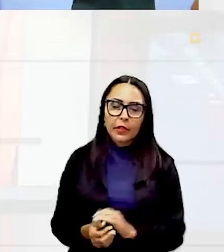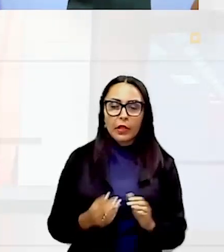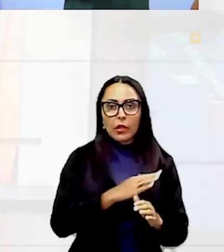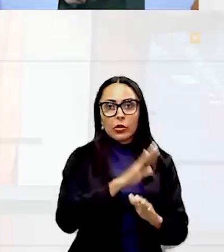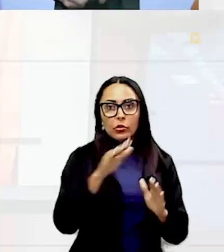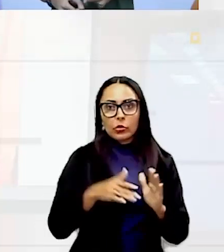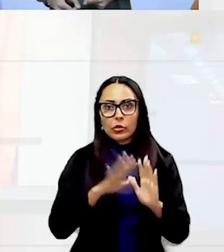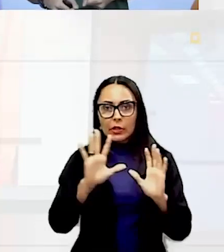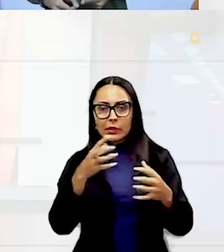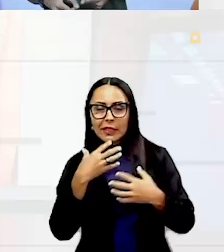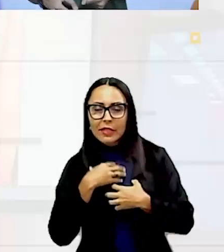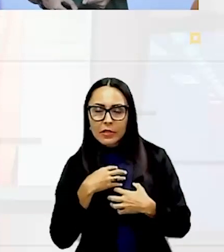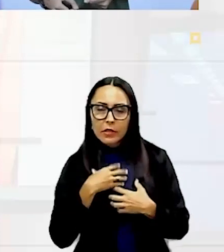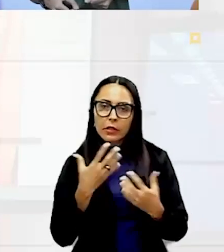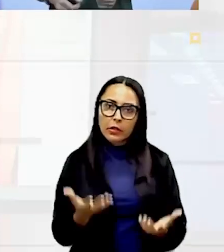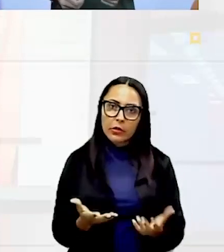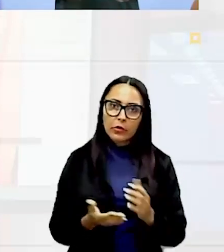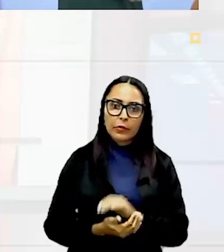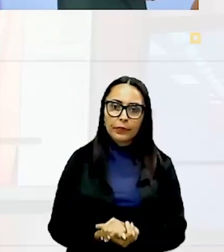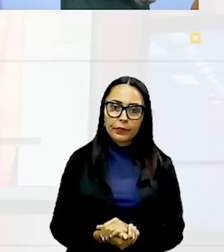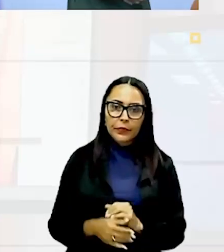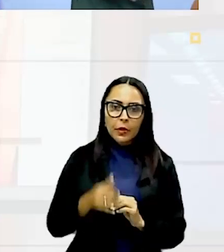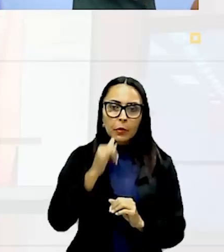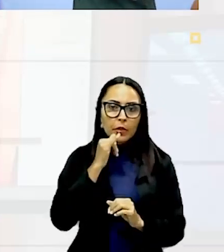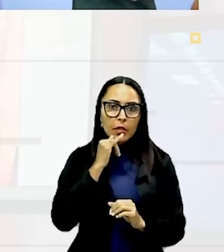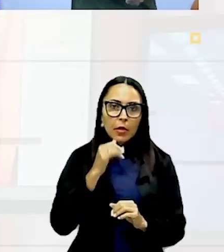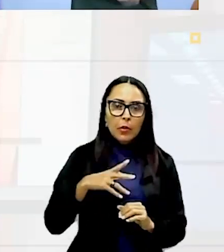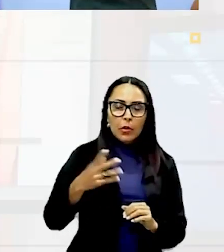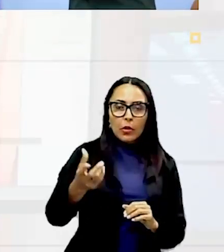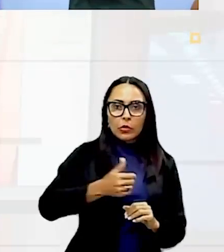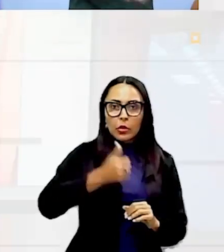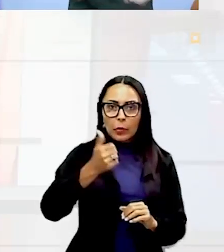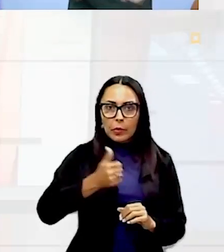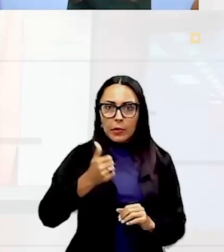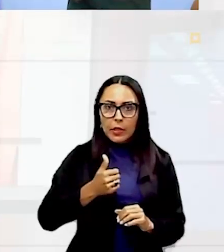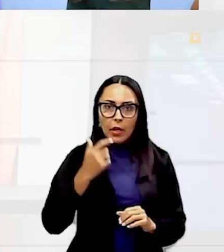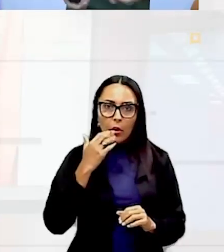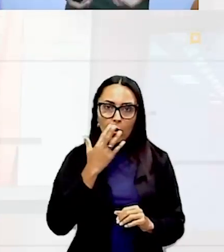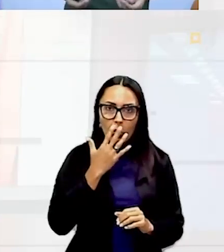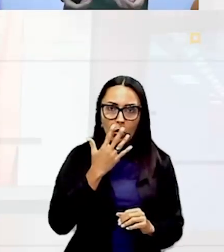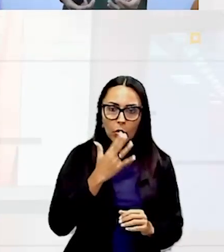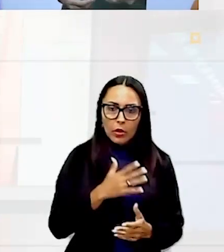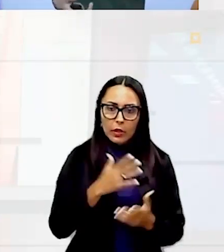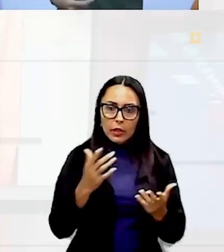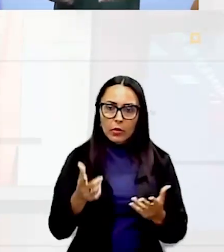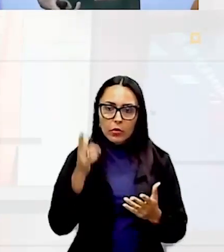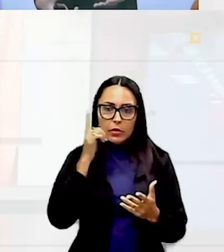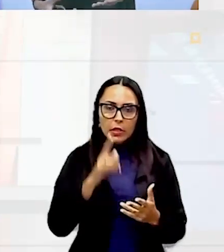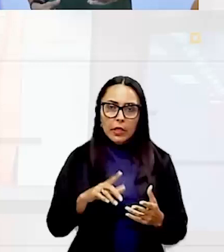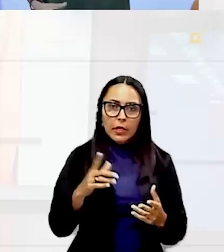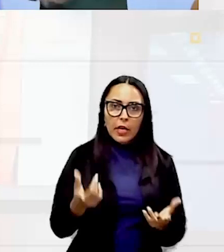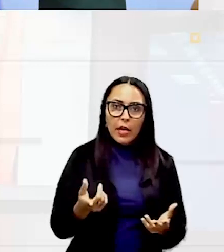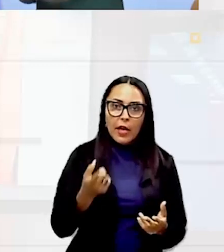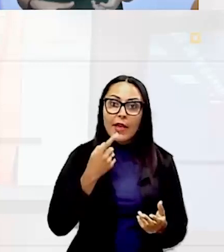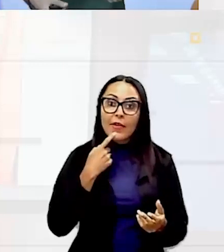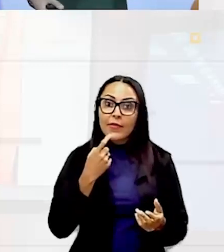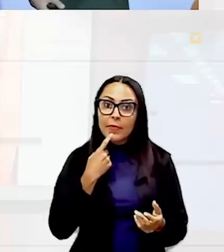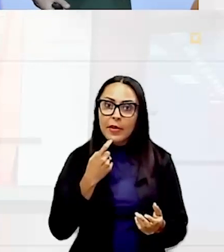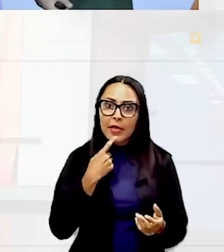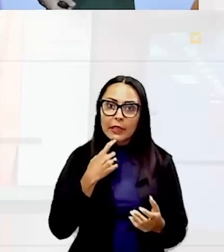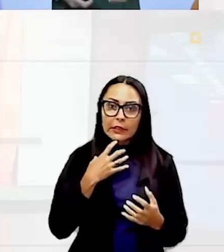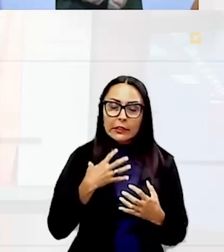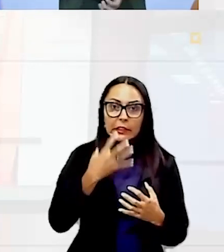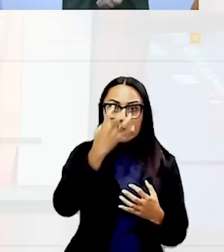Gris está sentindo nesse momento. Por exemplo, no primeiro momento, a primeira cor que ela consegue ganhar é a cor vermelha, que é a